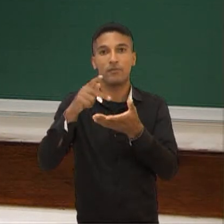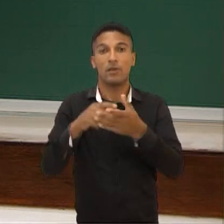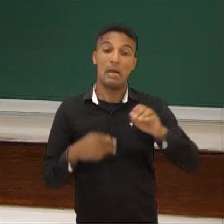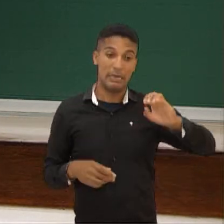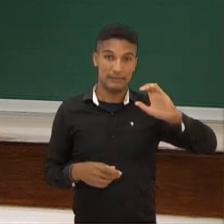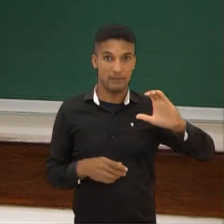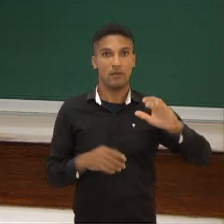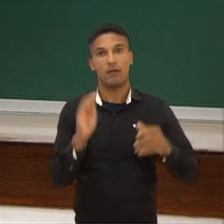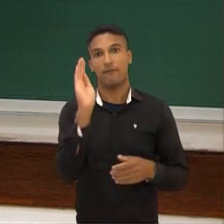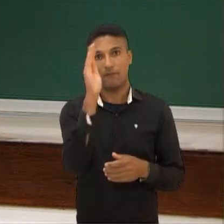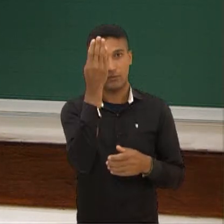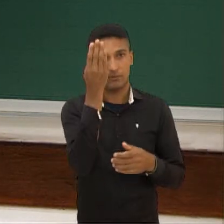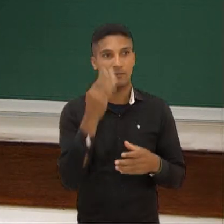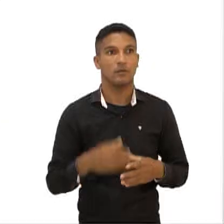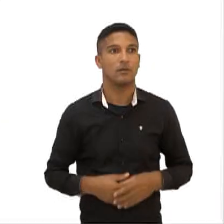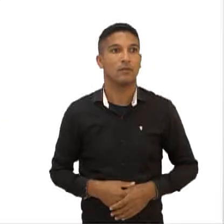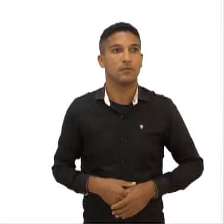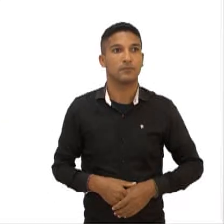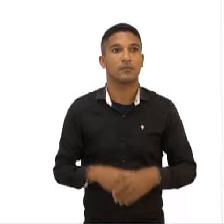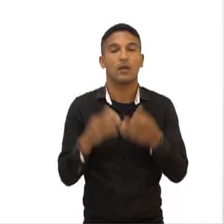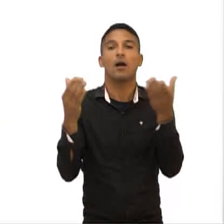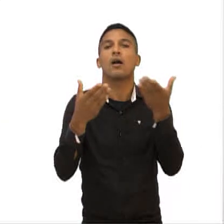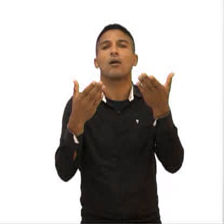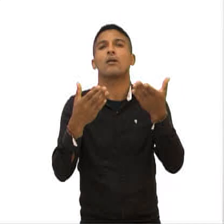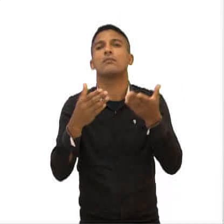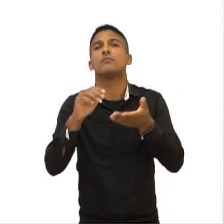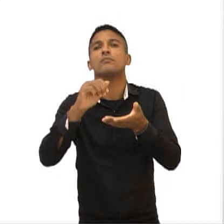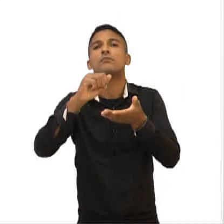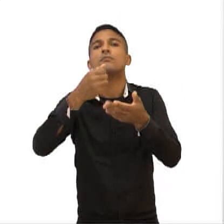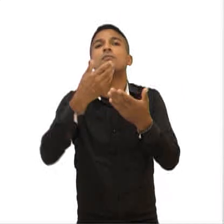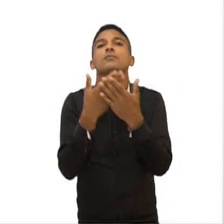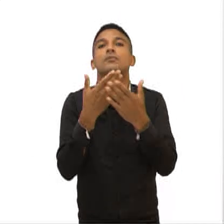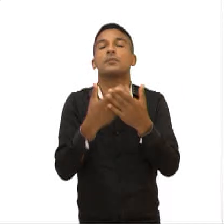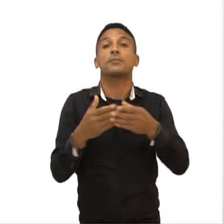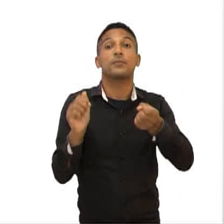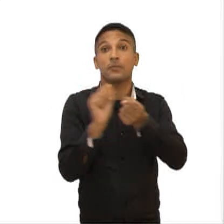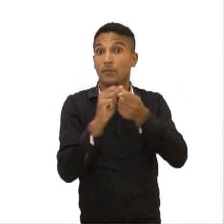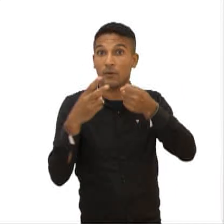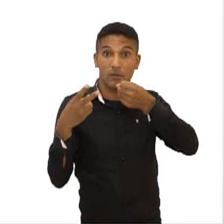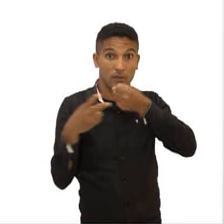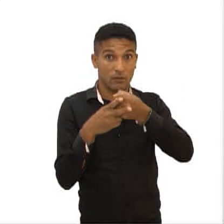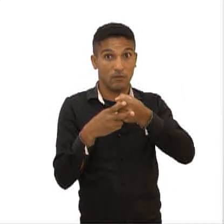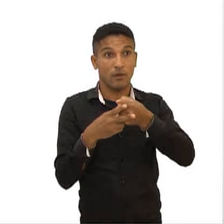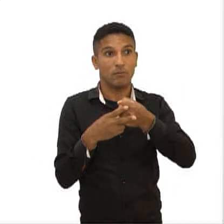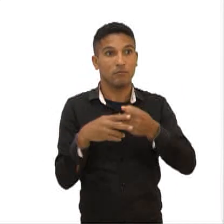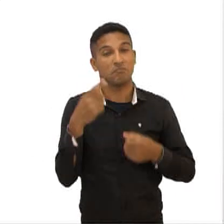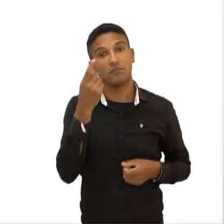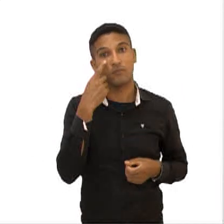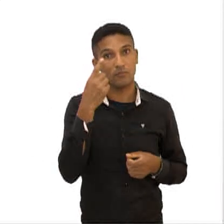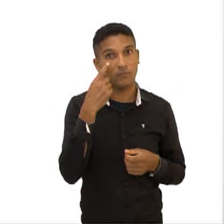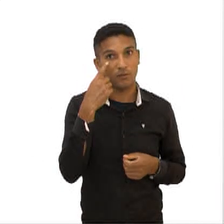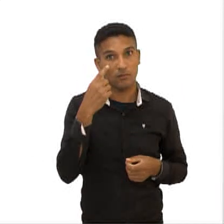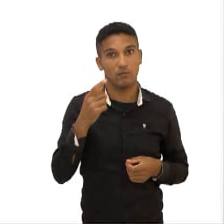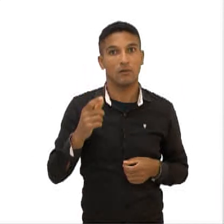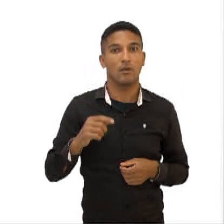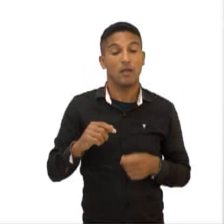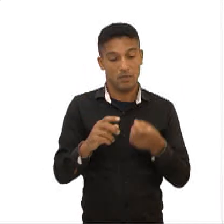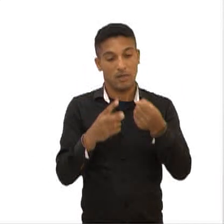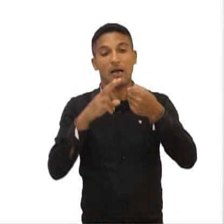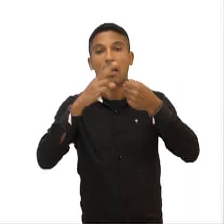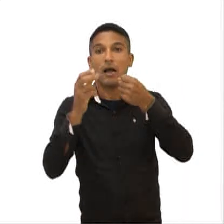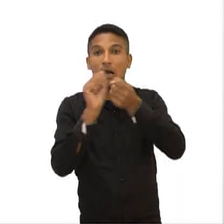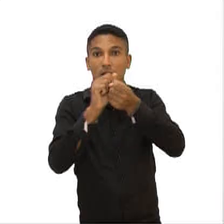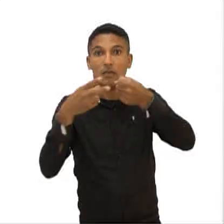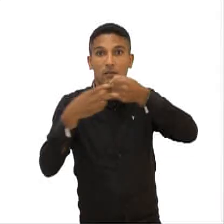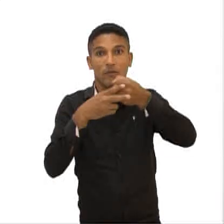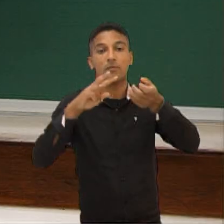os advérbios, né? Advérbio é uma palavra que pode modificar um verbo, um adjetivo ou a outro advérbio,